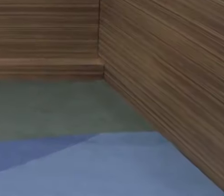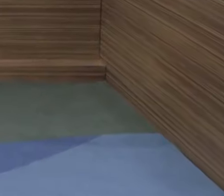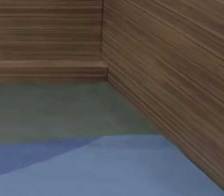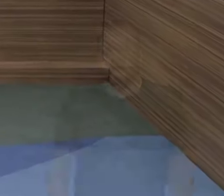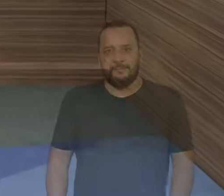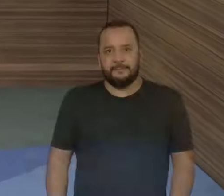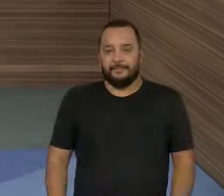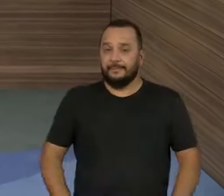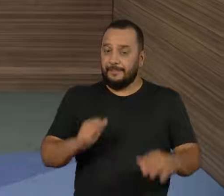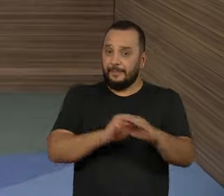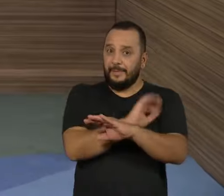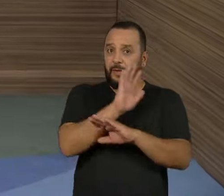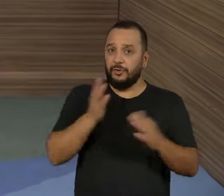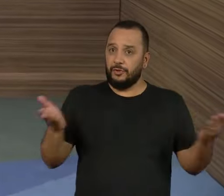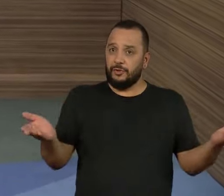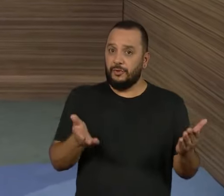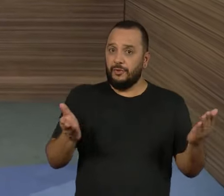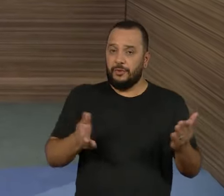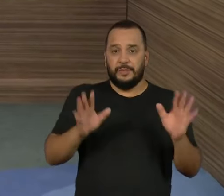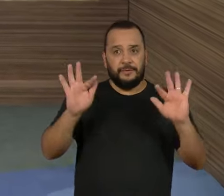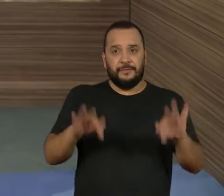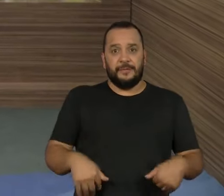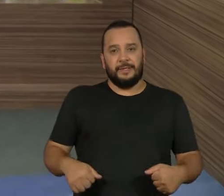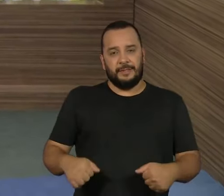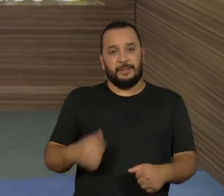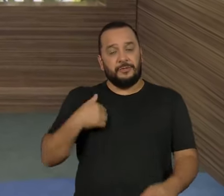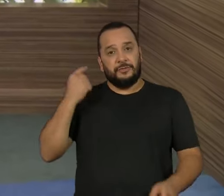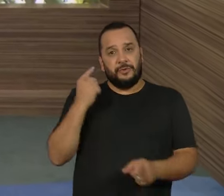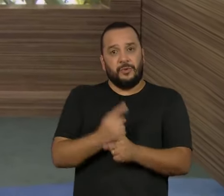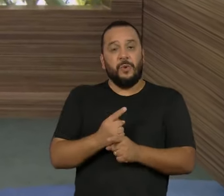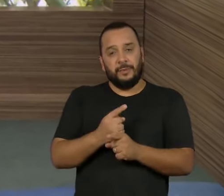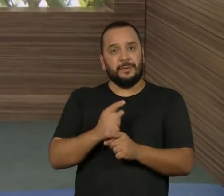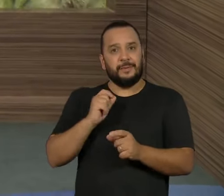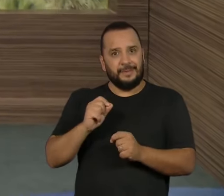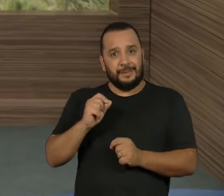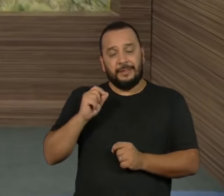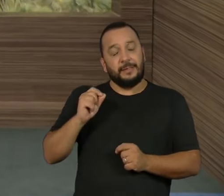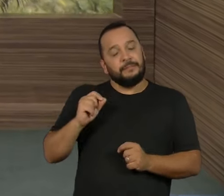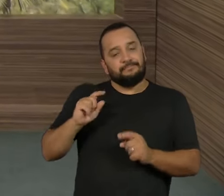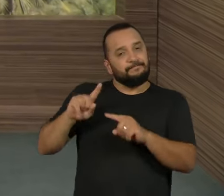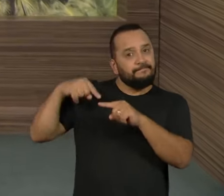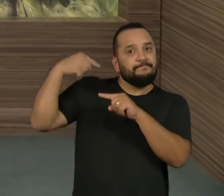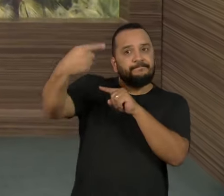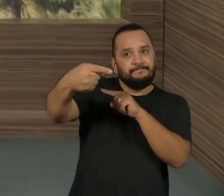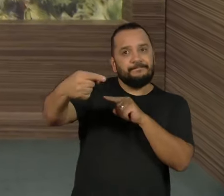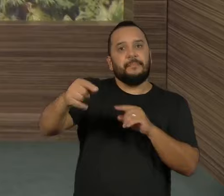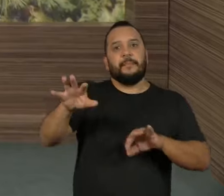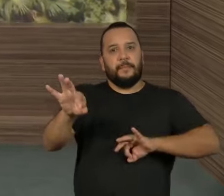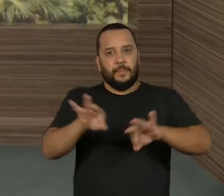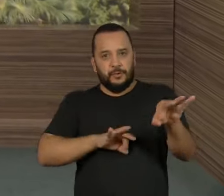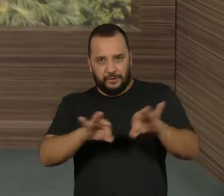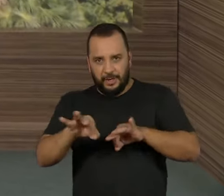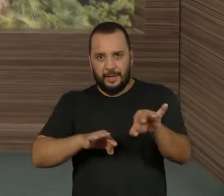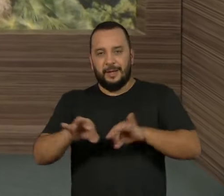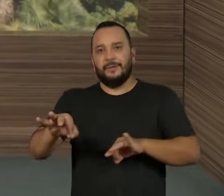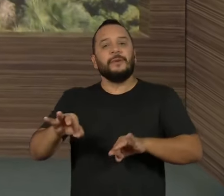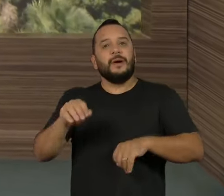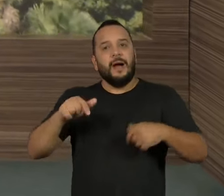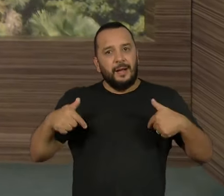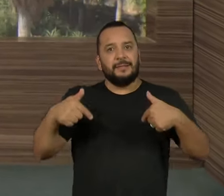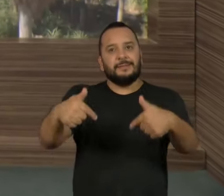O Repórter Eco de hoje fica por aqui. A gente se encontra no próximo programa com mais projetos, ações e